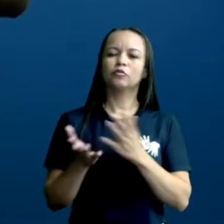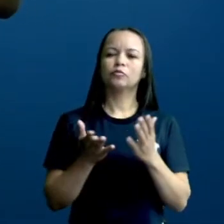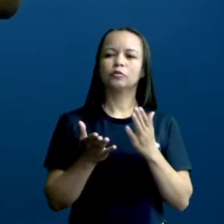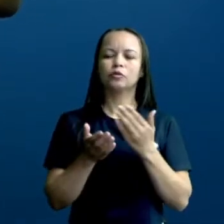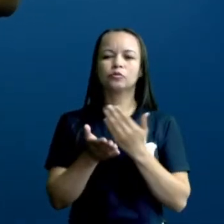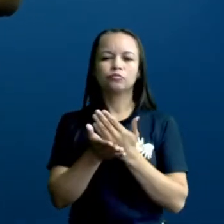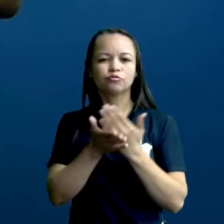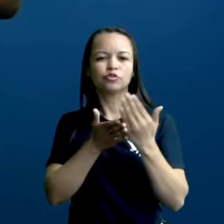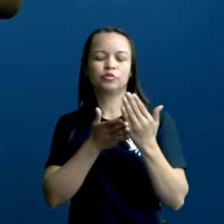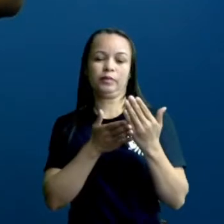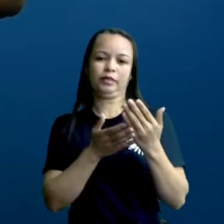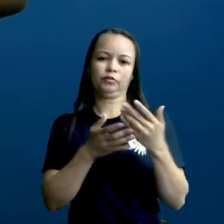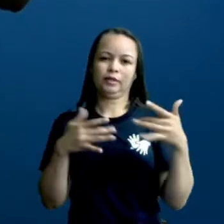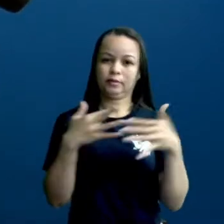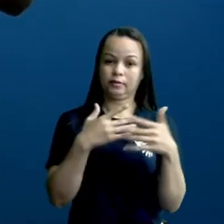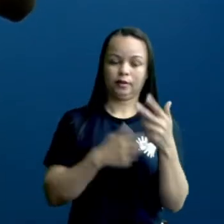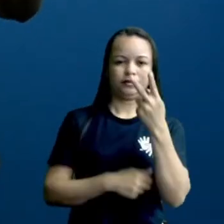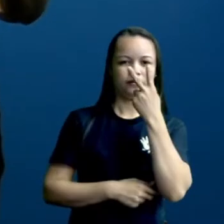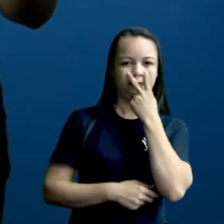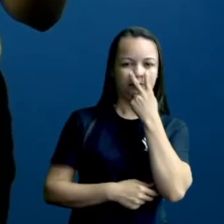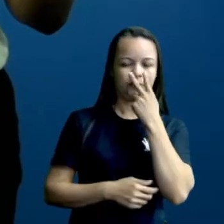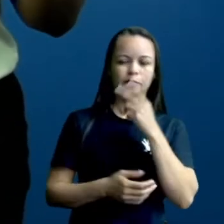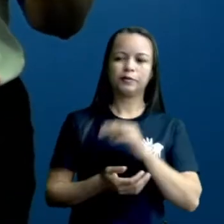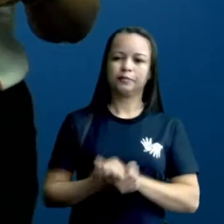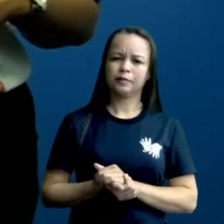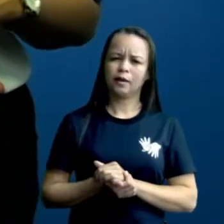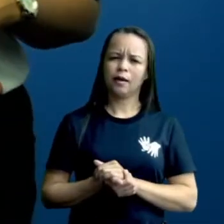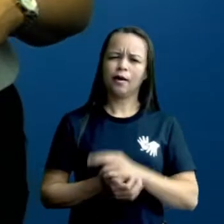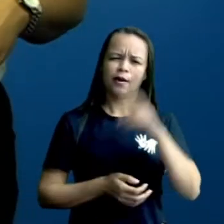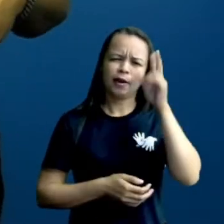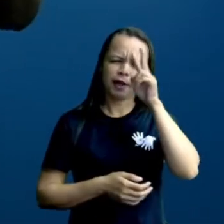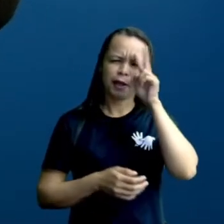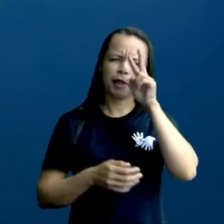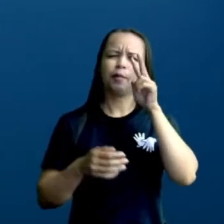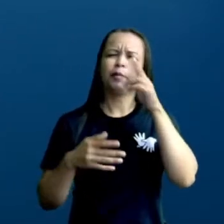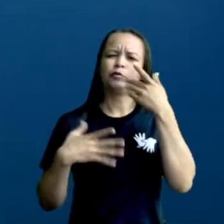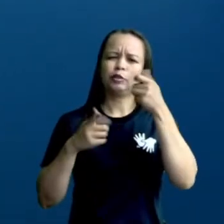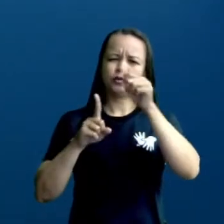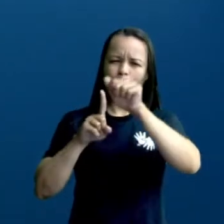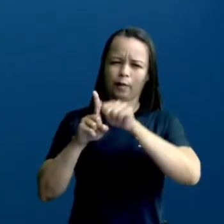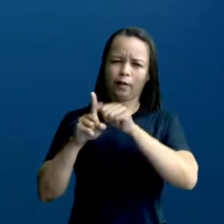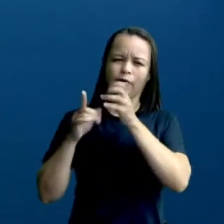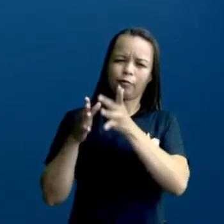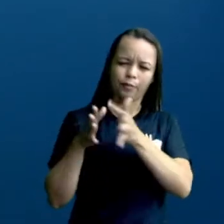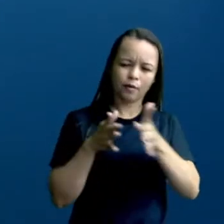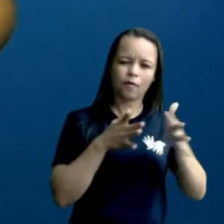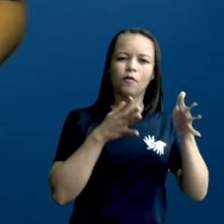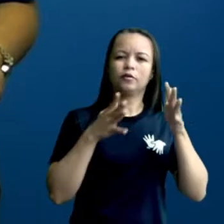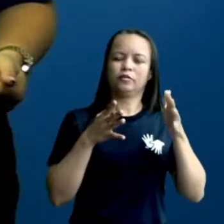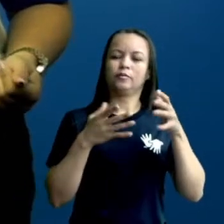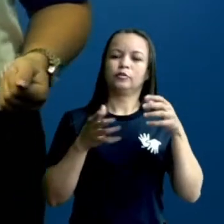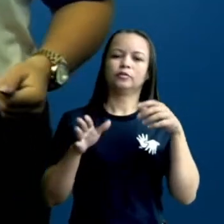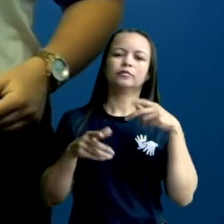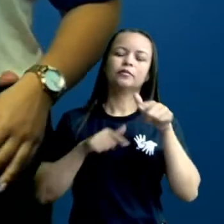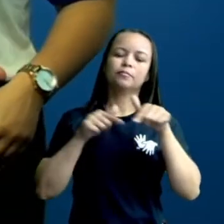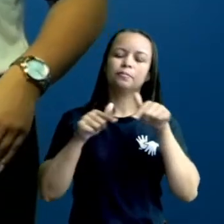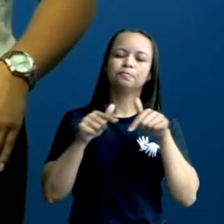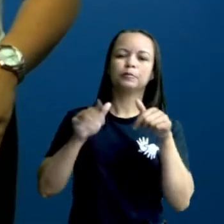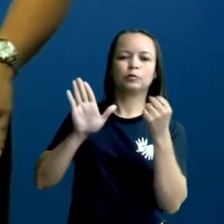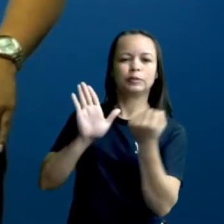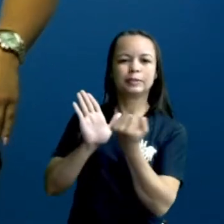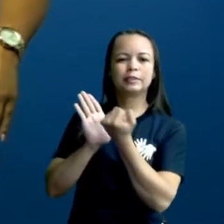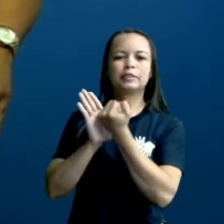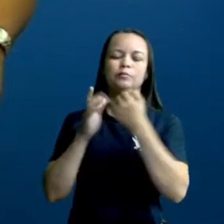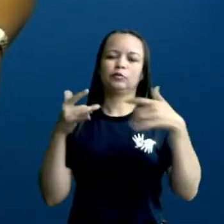cidade da Vitória de Santo Antão. Lembra que durante esse mês todo a gente veio trabalhando sobre os símbolos da nossa cidade,